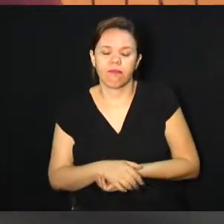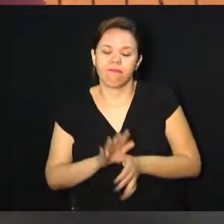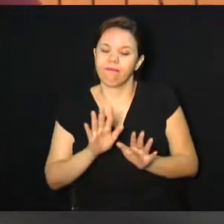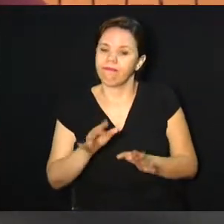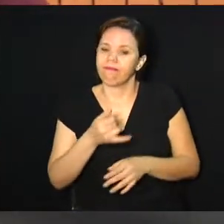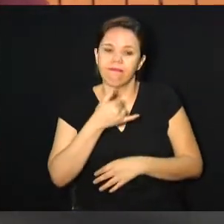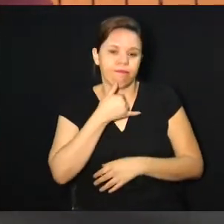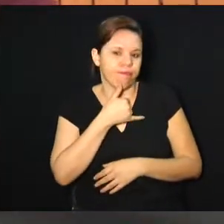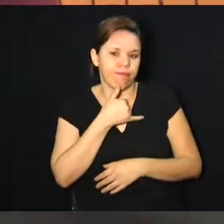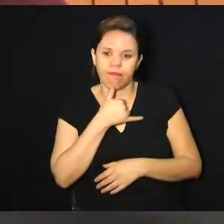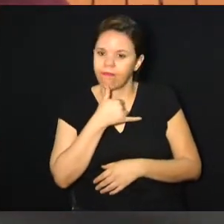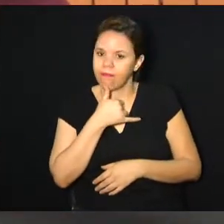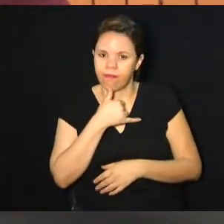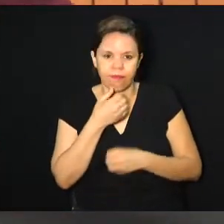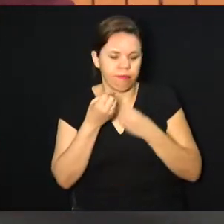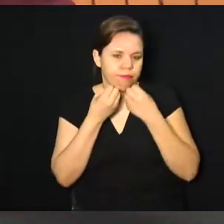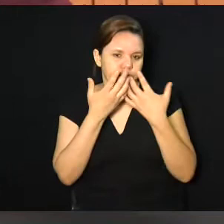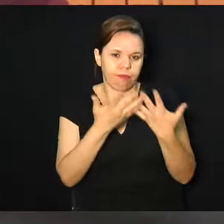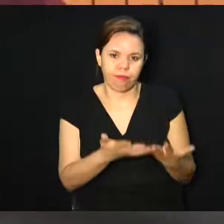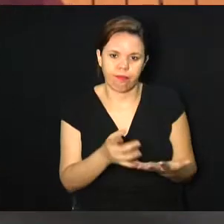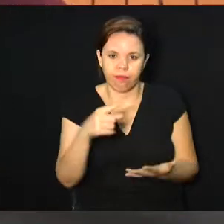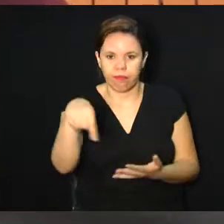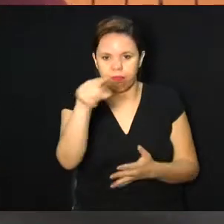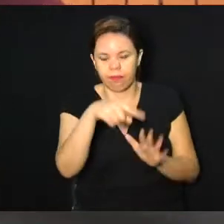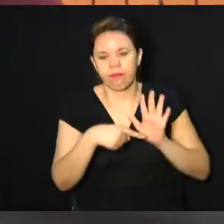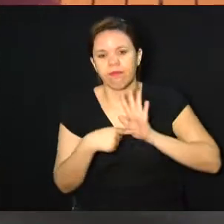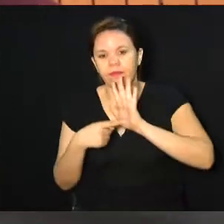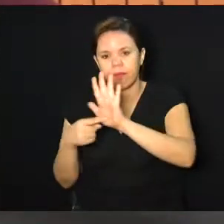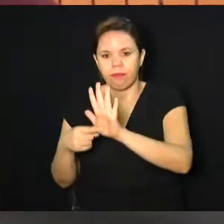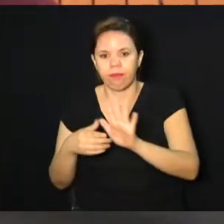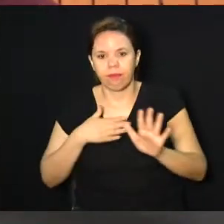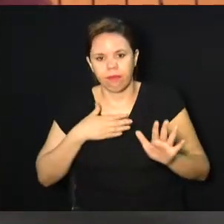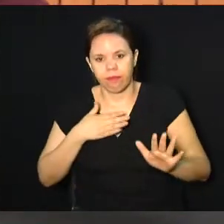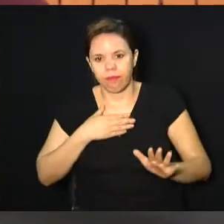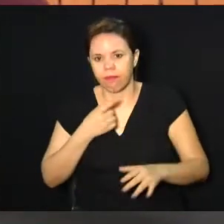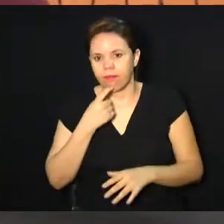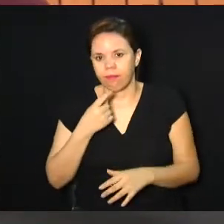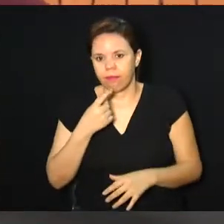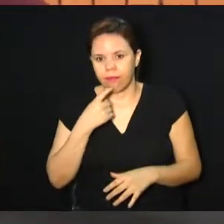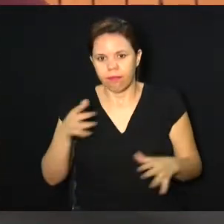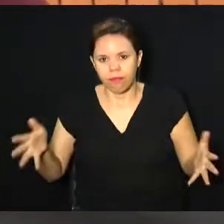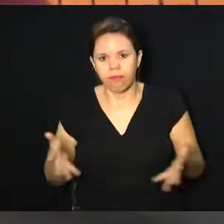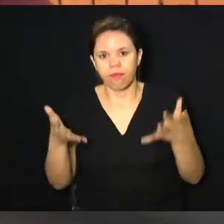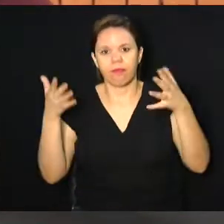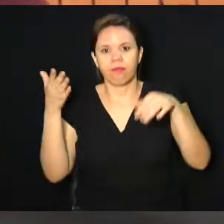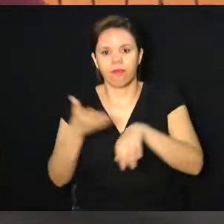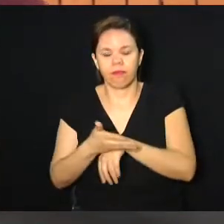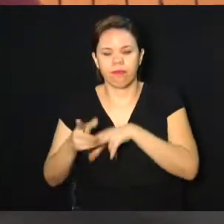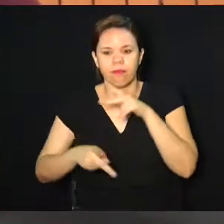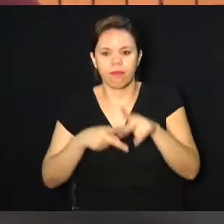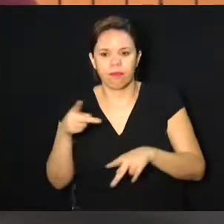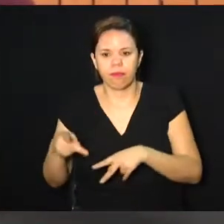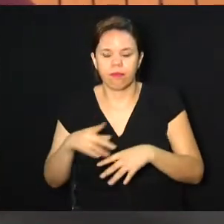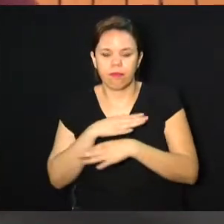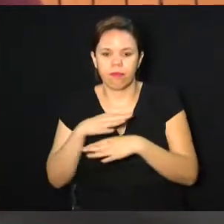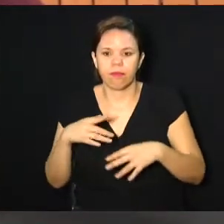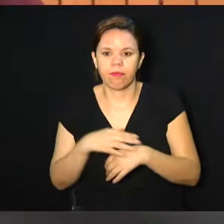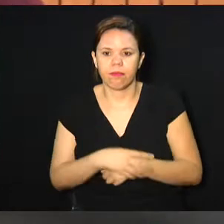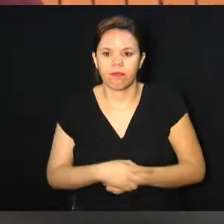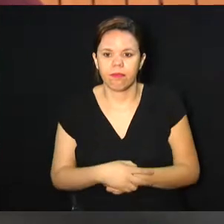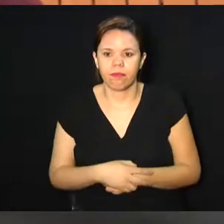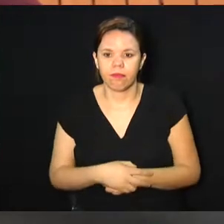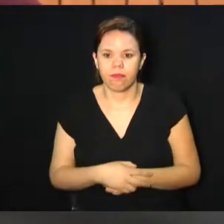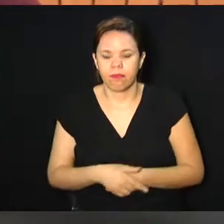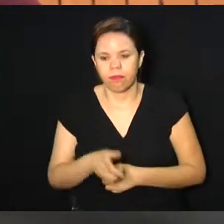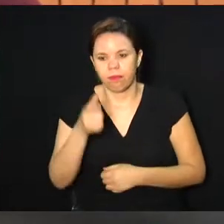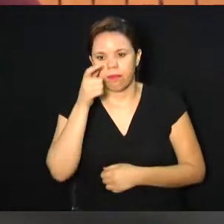Infelizmente, eu estou contando essa história para mostrar que a Minha Campinas, que busca promover a participação das pessoas na cidade, que está de